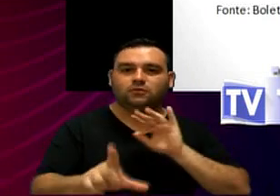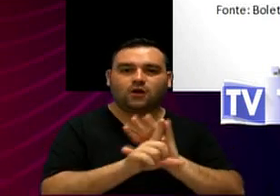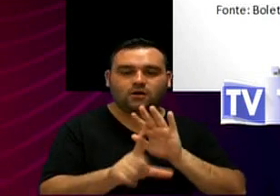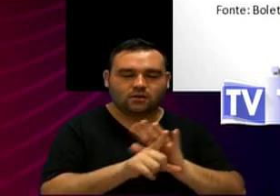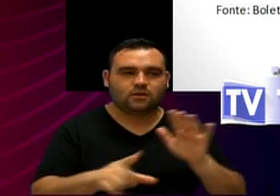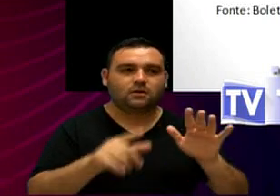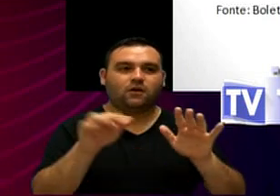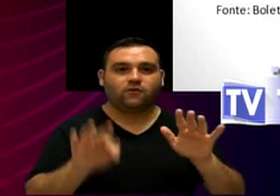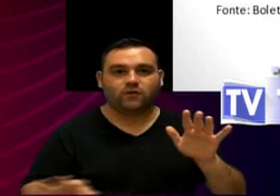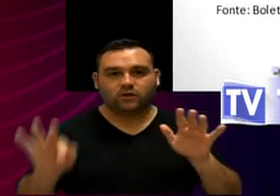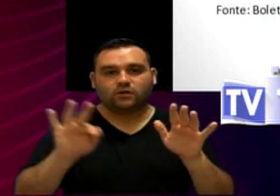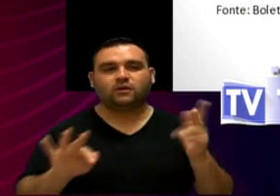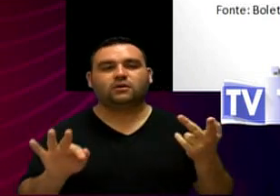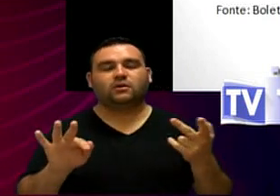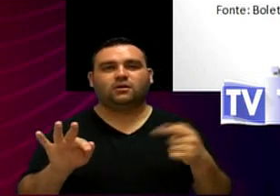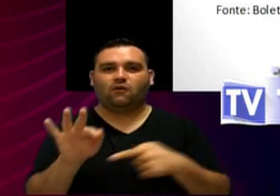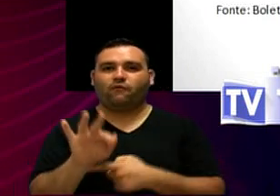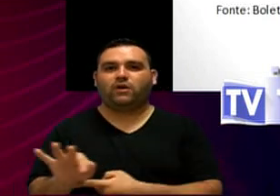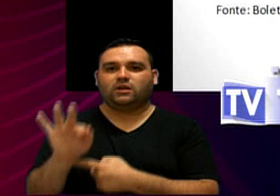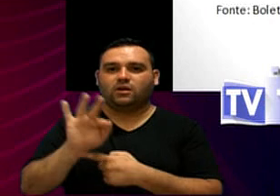legislativa a nível federal